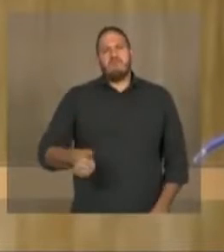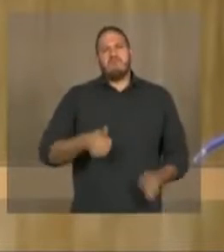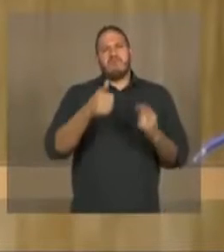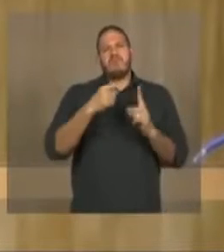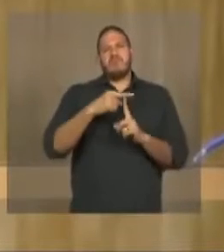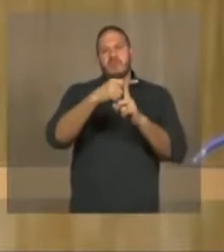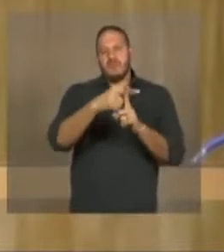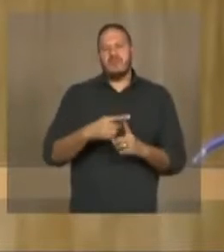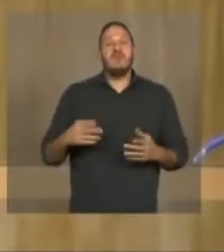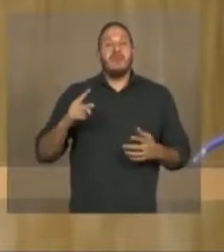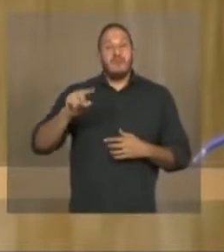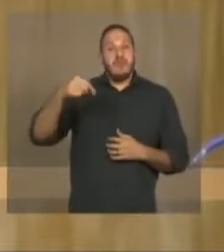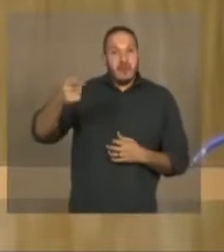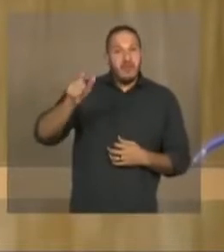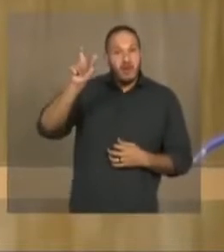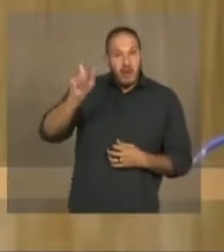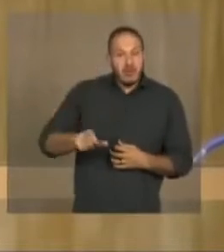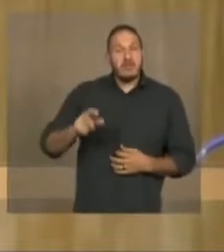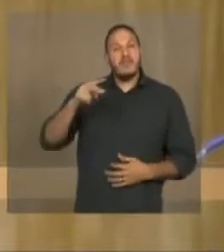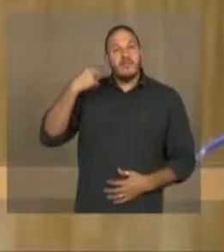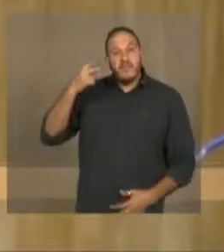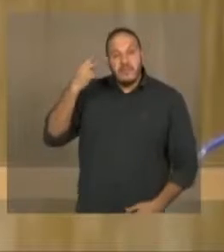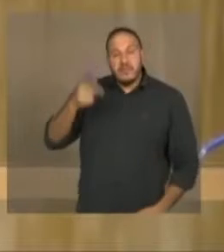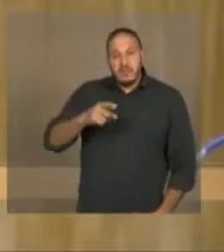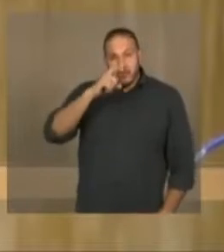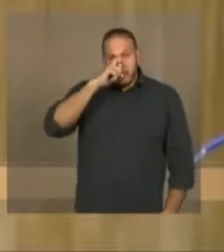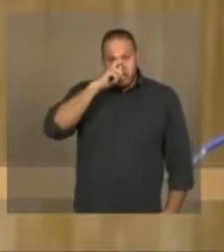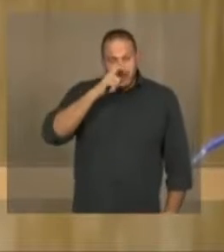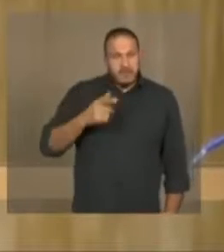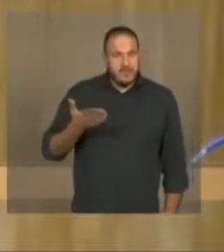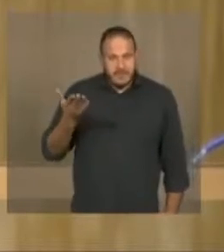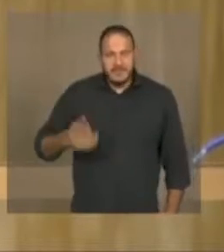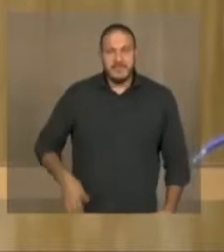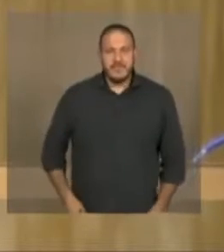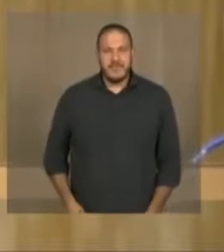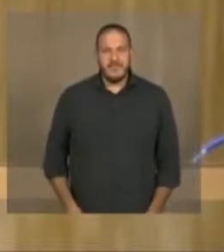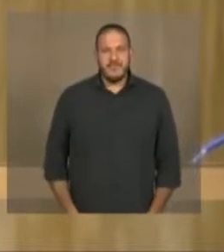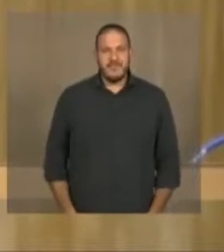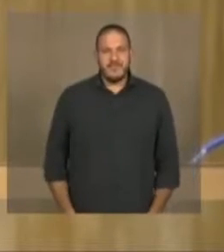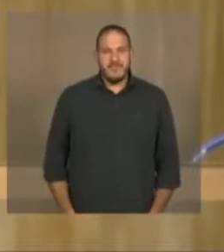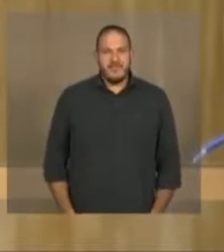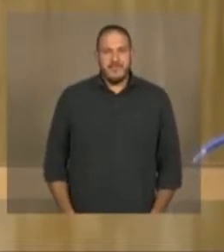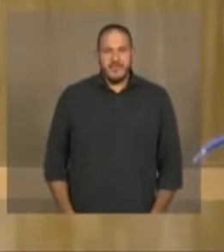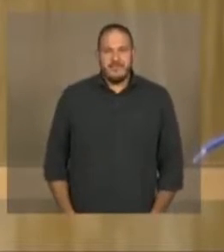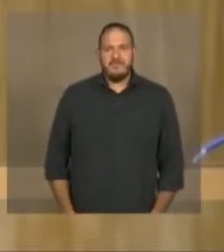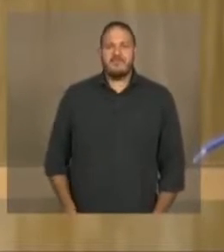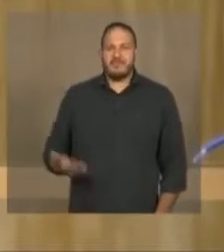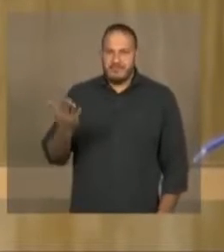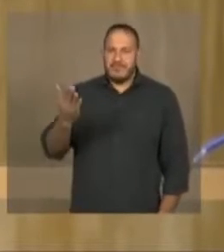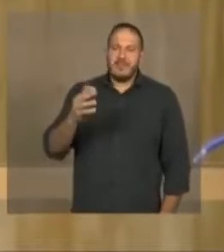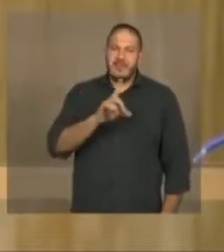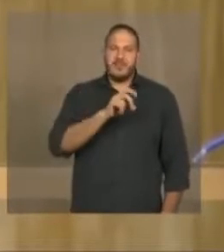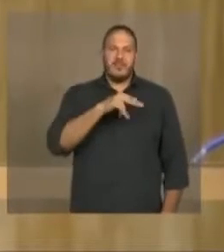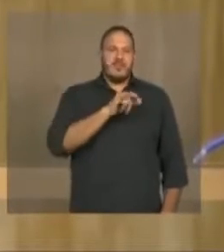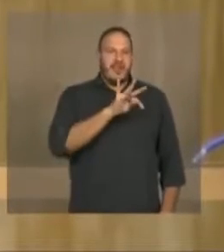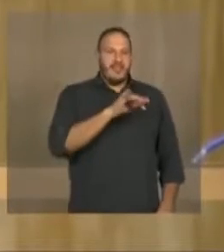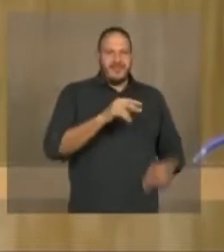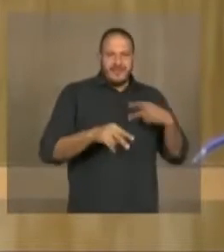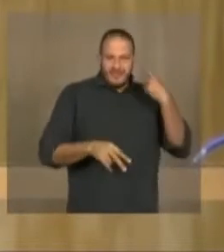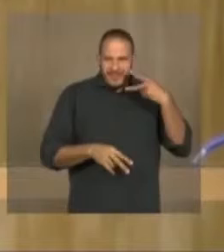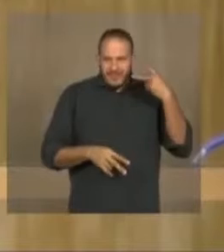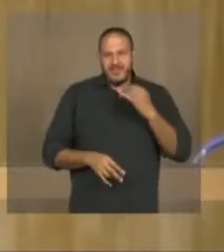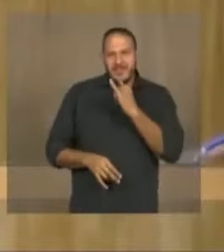Bom, a próxima oradora é a vereadora Soninha Francini, que, segundo o Donato, também falou